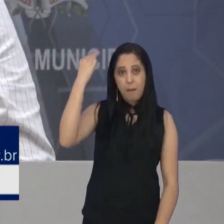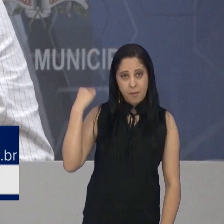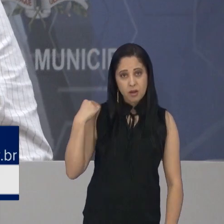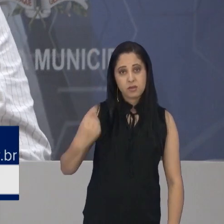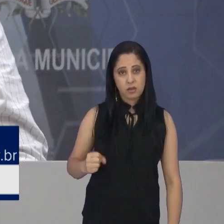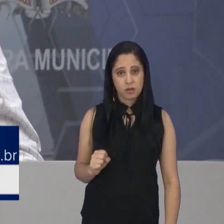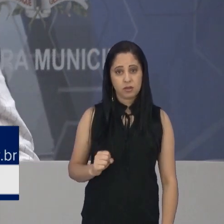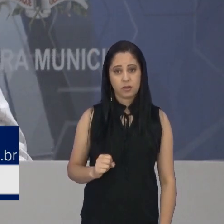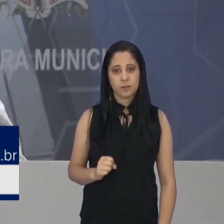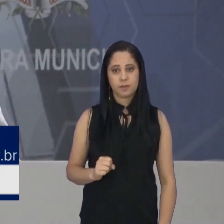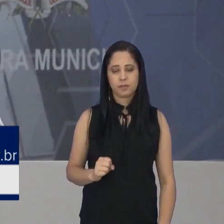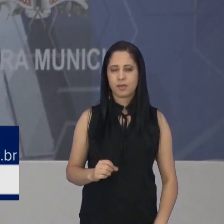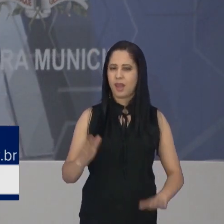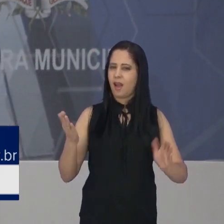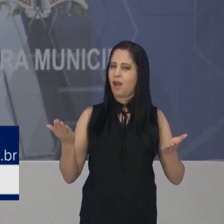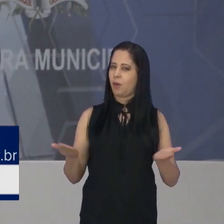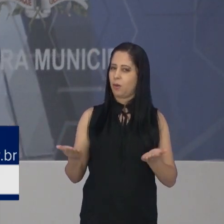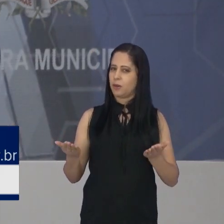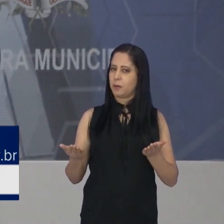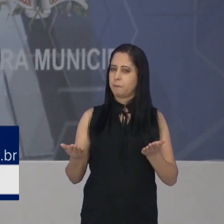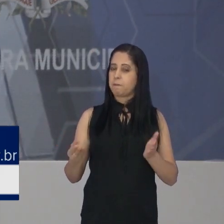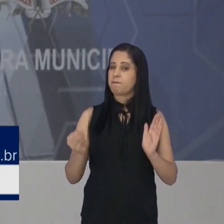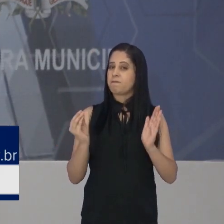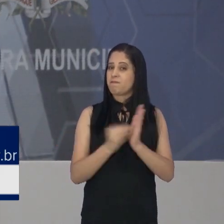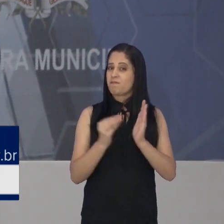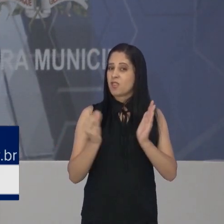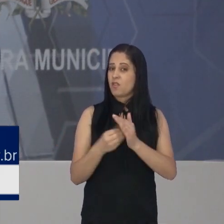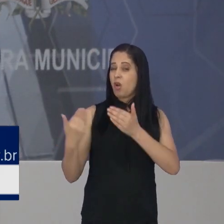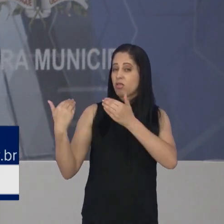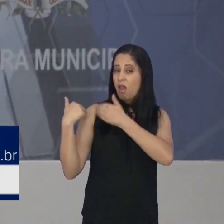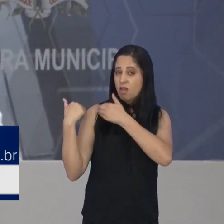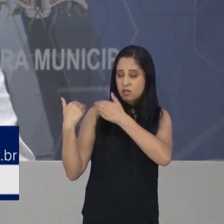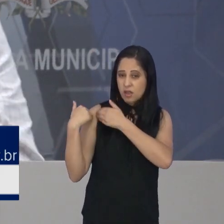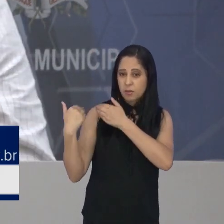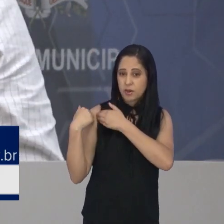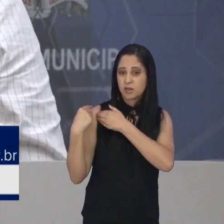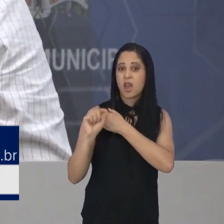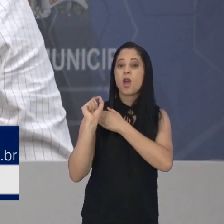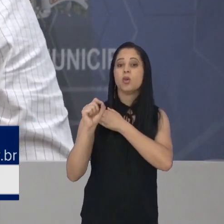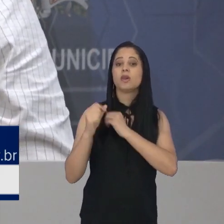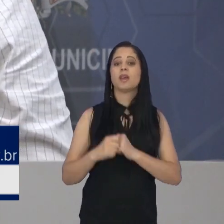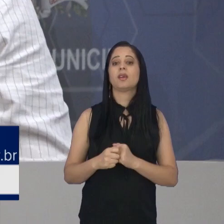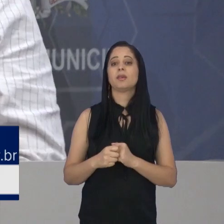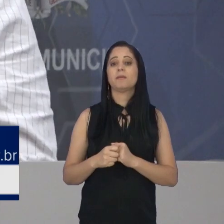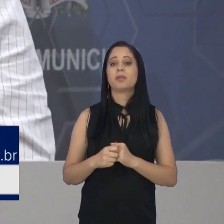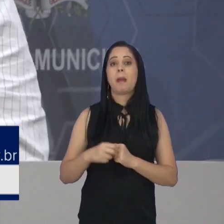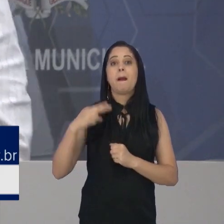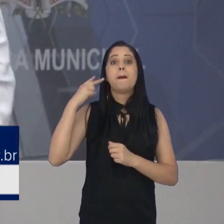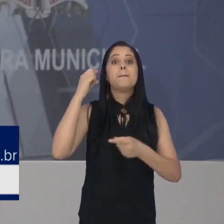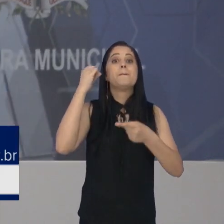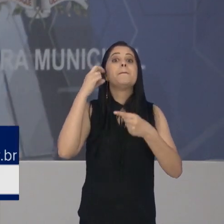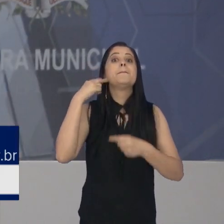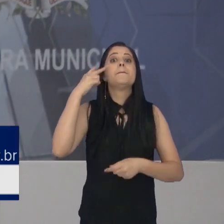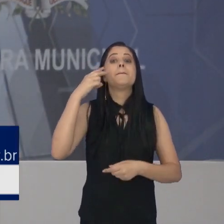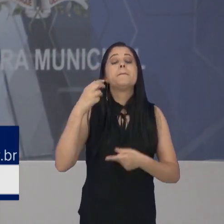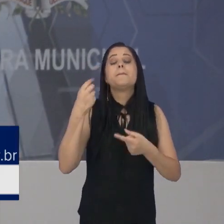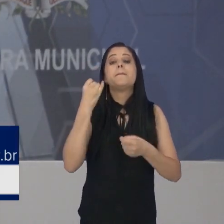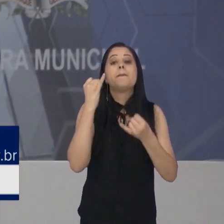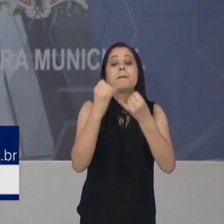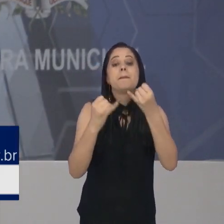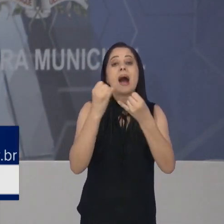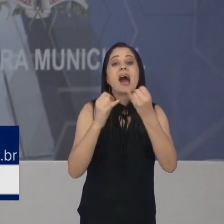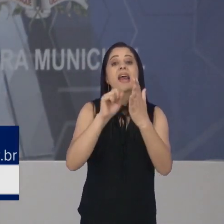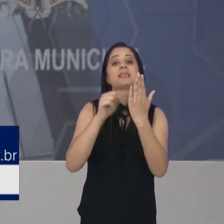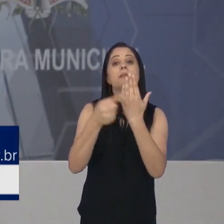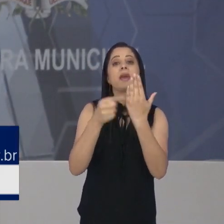Então, a falta de organização, de responsabilidade do Poder Executivo está colocando na guilhotina a cabeça de